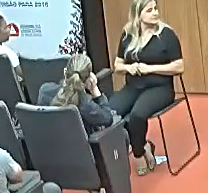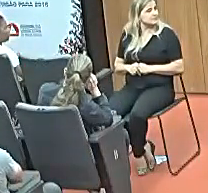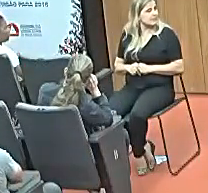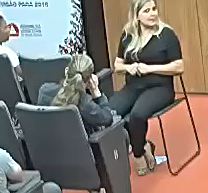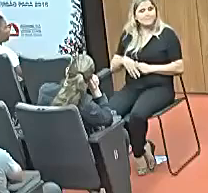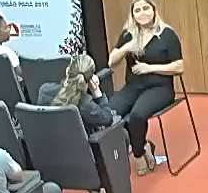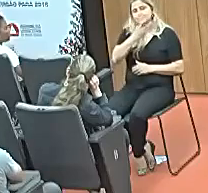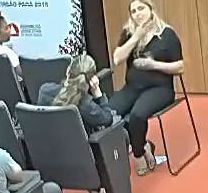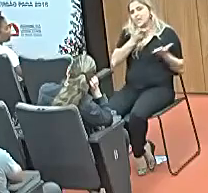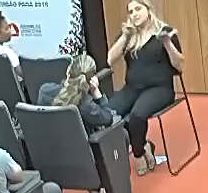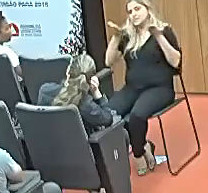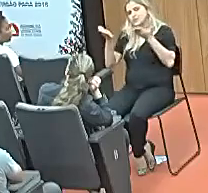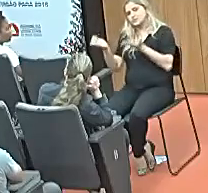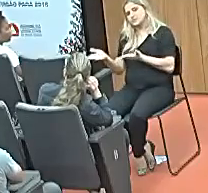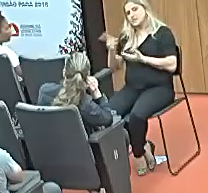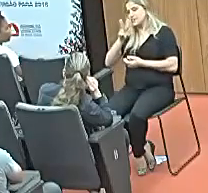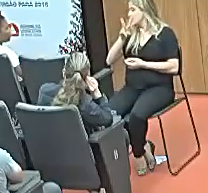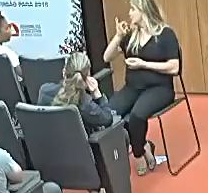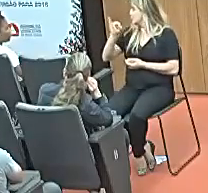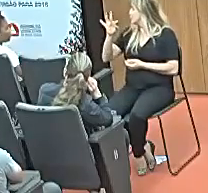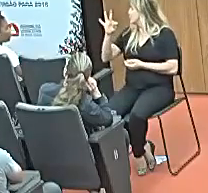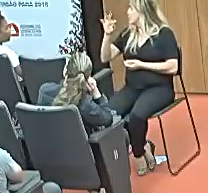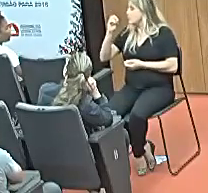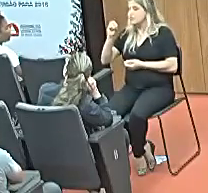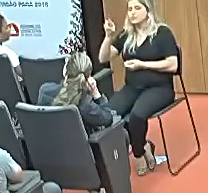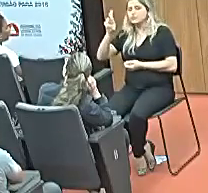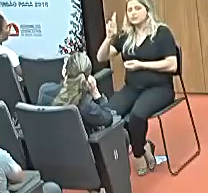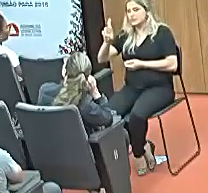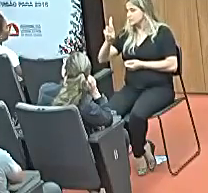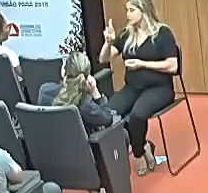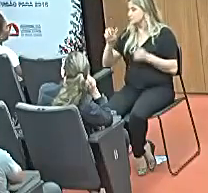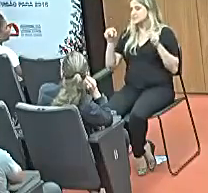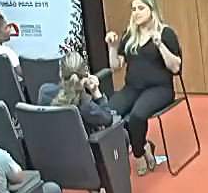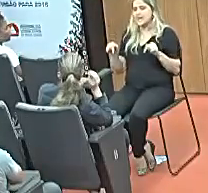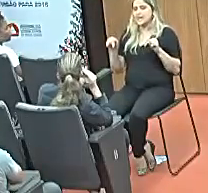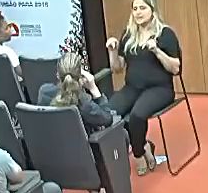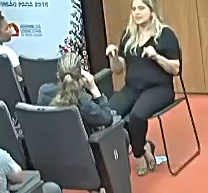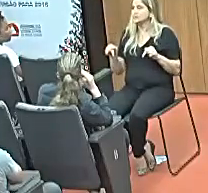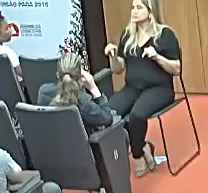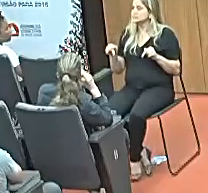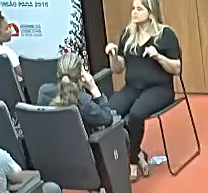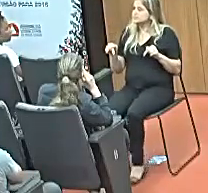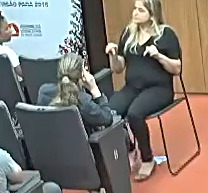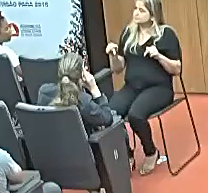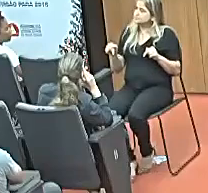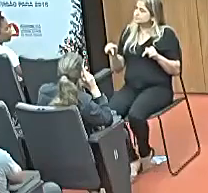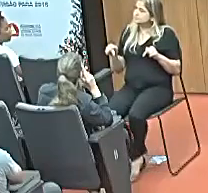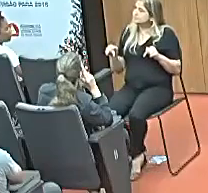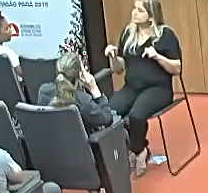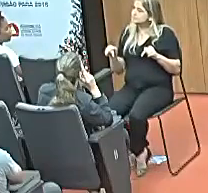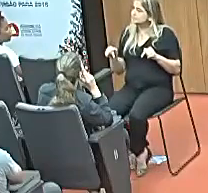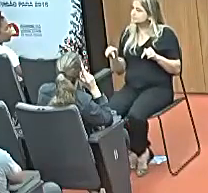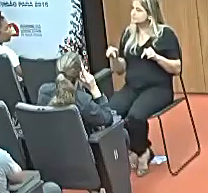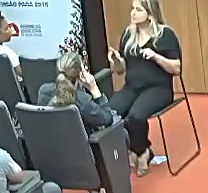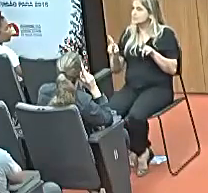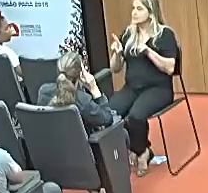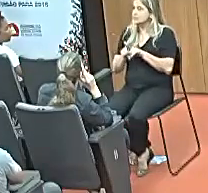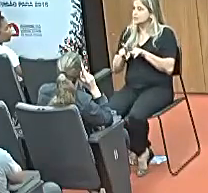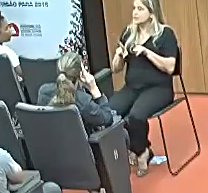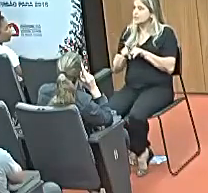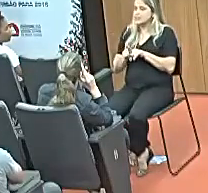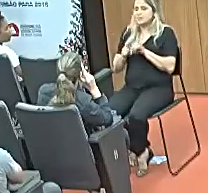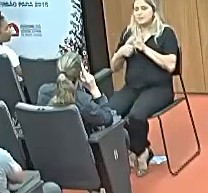também convidar o vitor pra compor mesa aqui conosco e já passava por aqui a fala das suas considerações